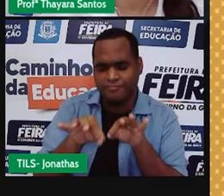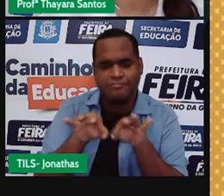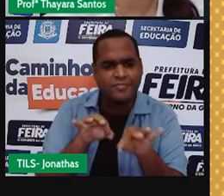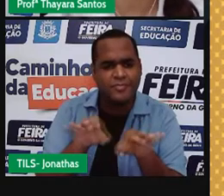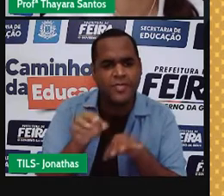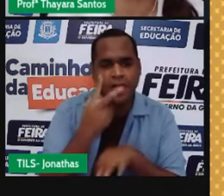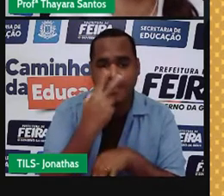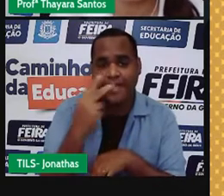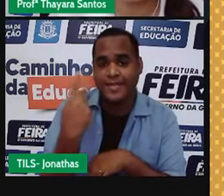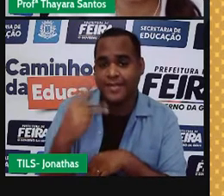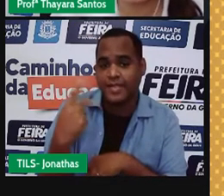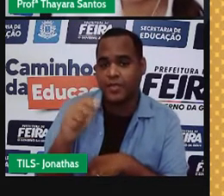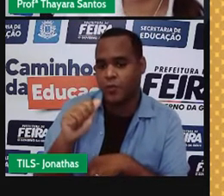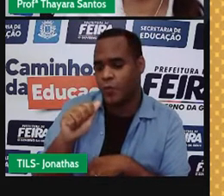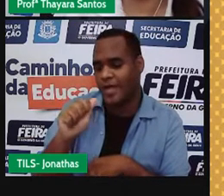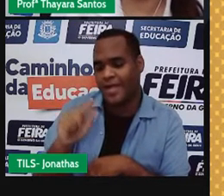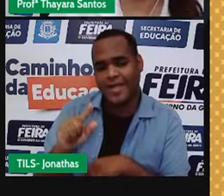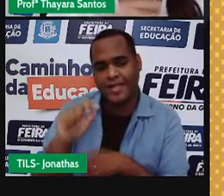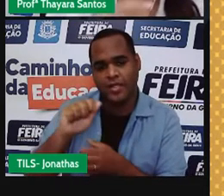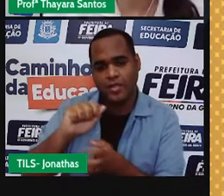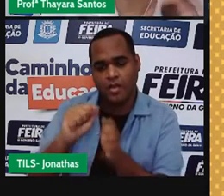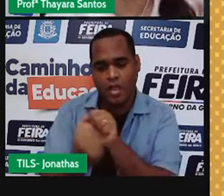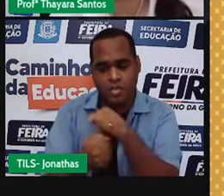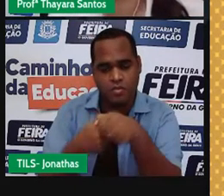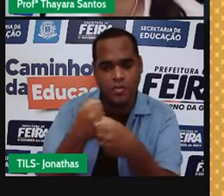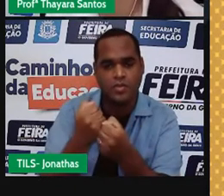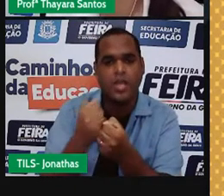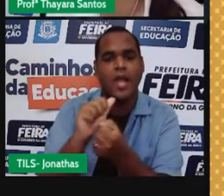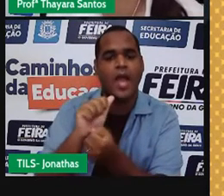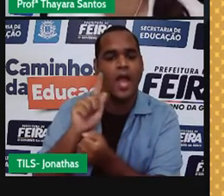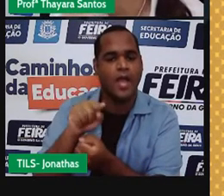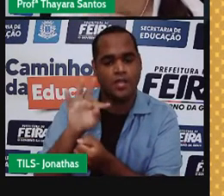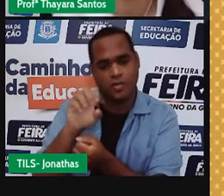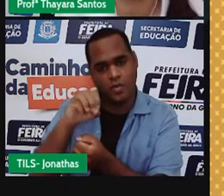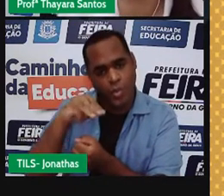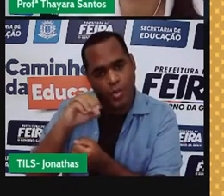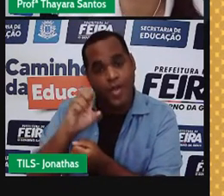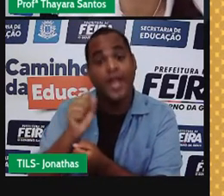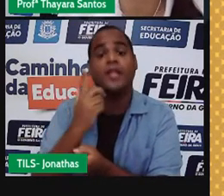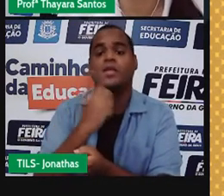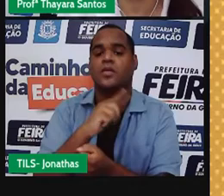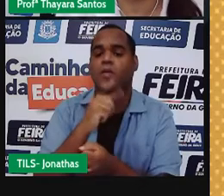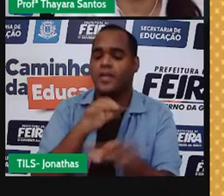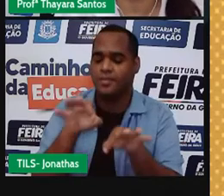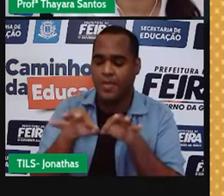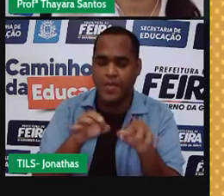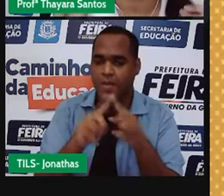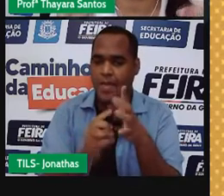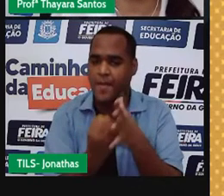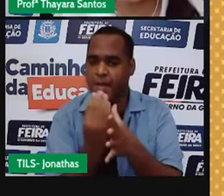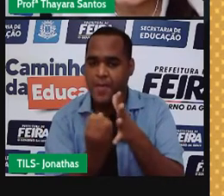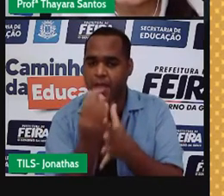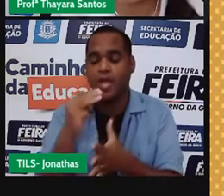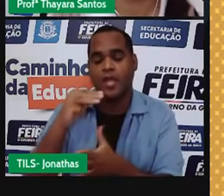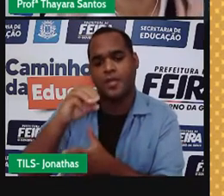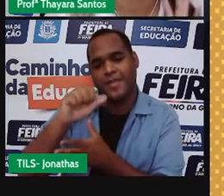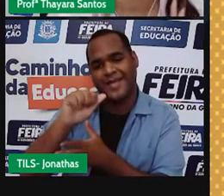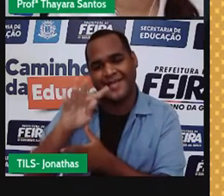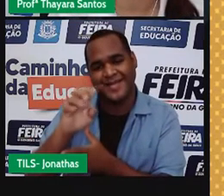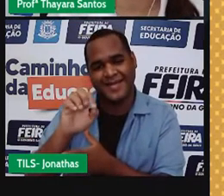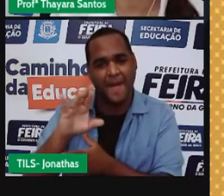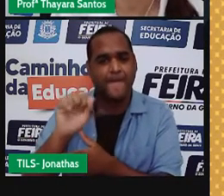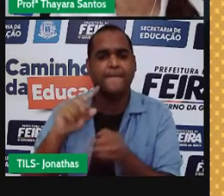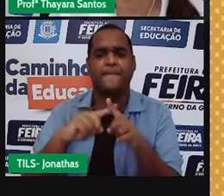que os seus átomos fazem né pela organização que esses átomos que formam a matéria fase Como